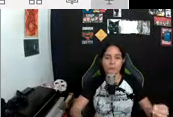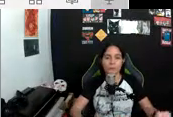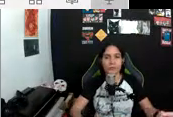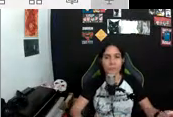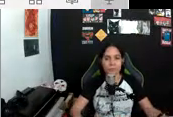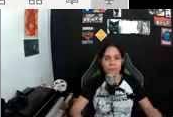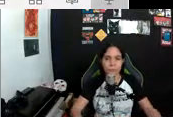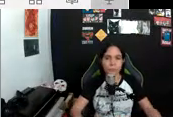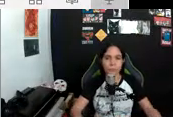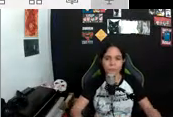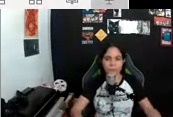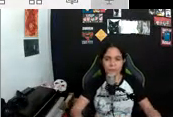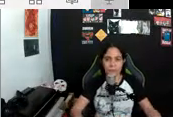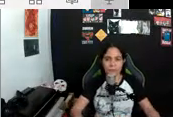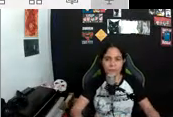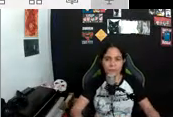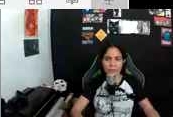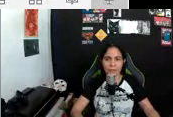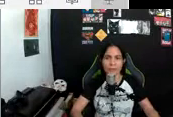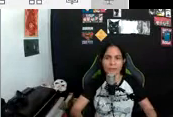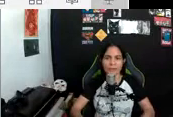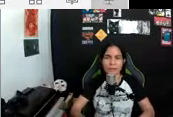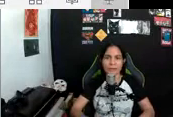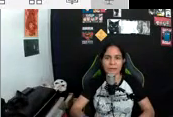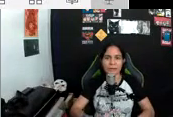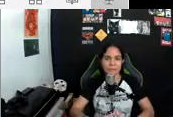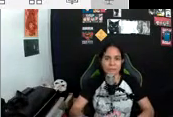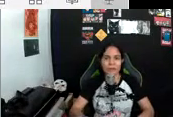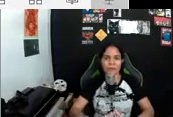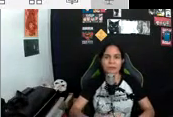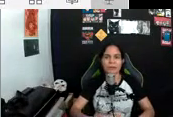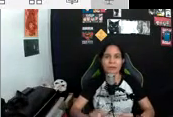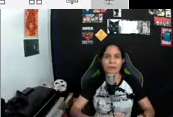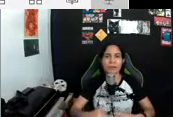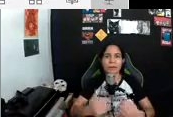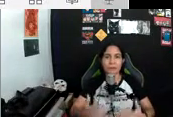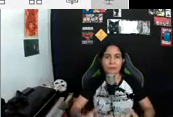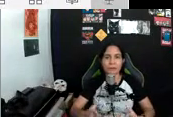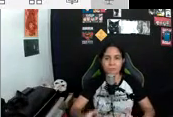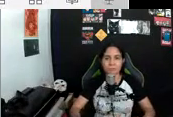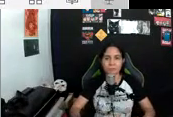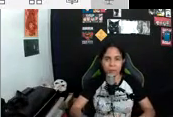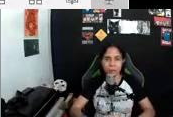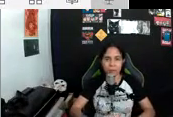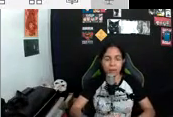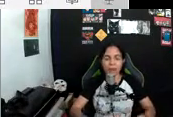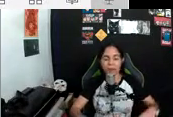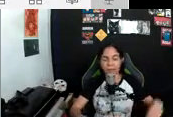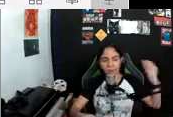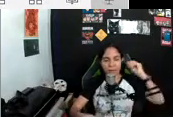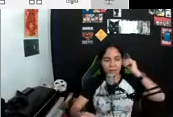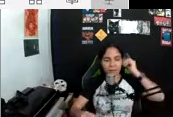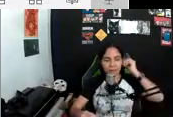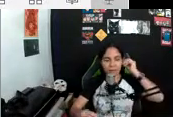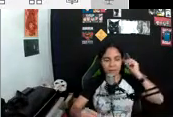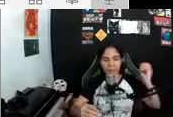de uma pessoa que foi contratada como enfermeira, certo? Você tem que estar dentro do seu quadrado ali de onde você foi,